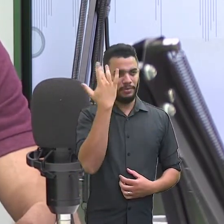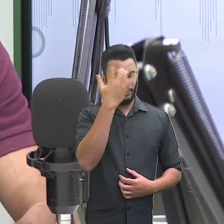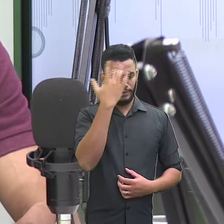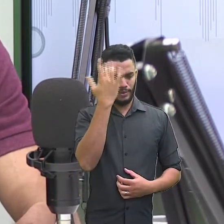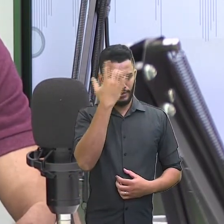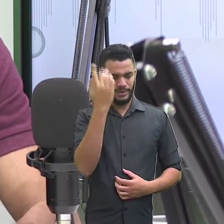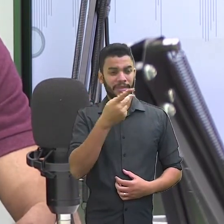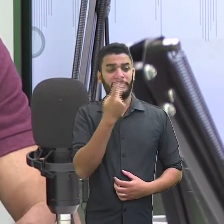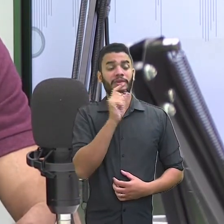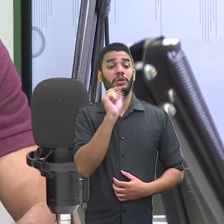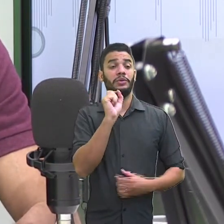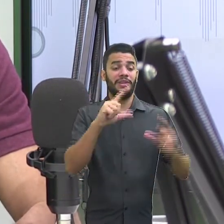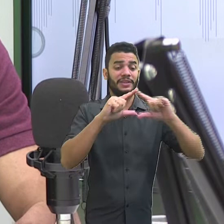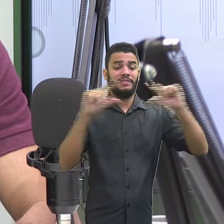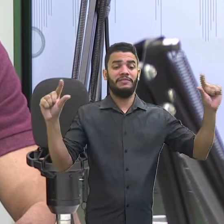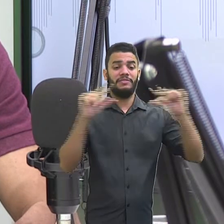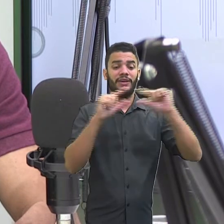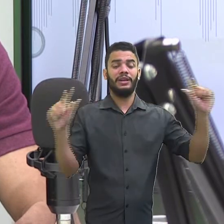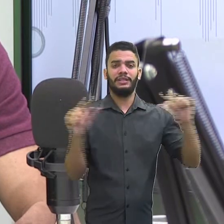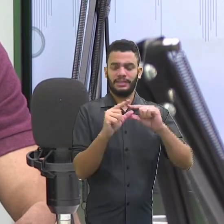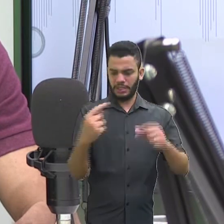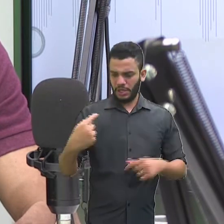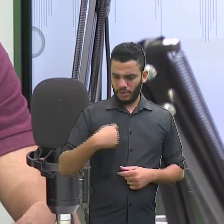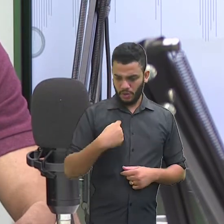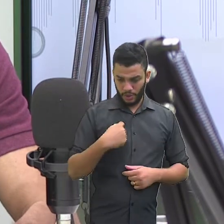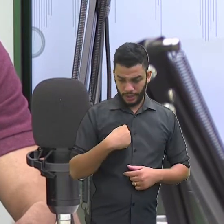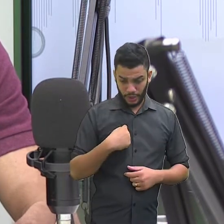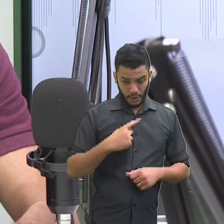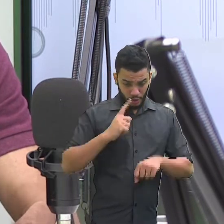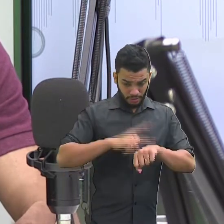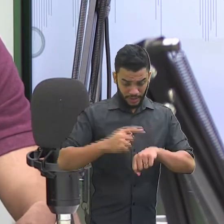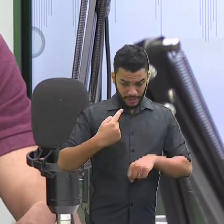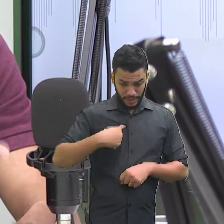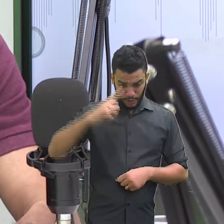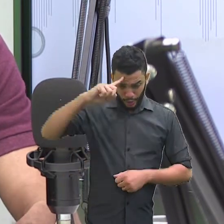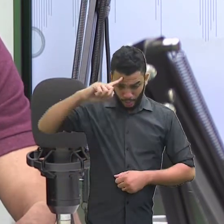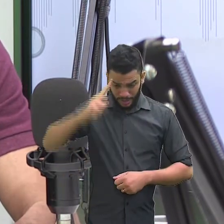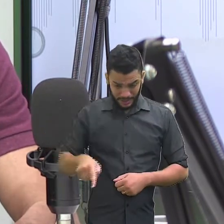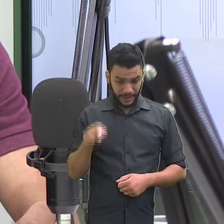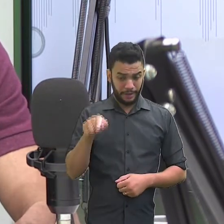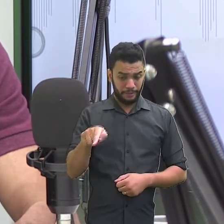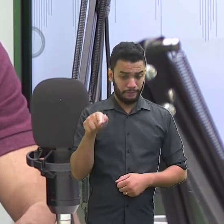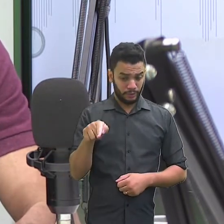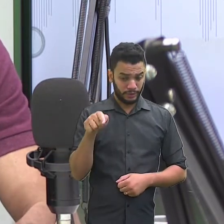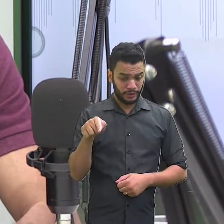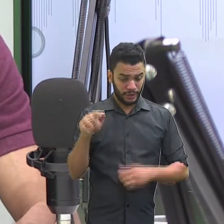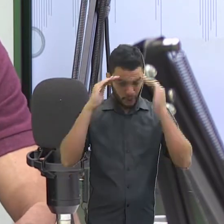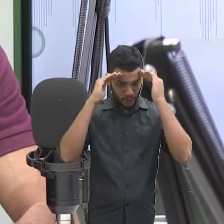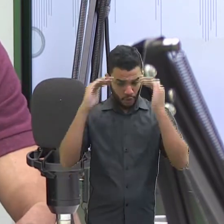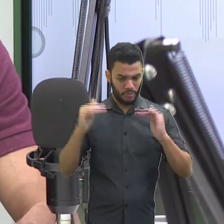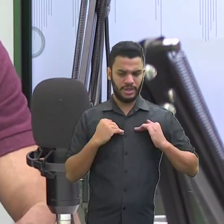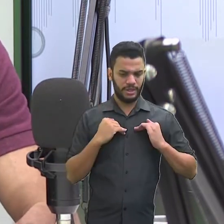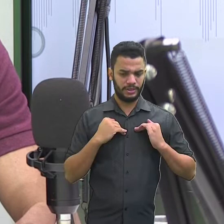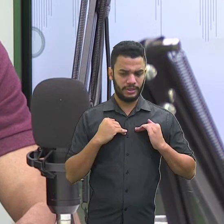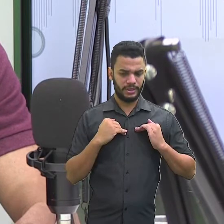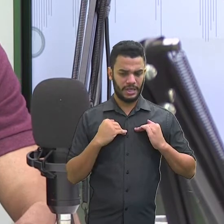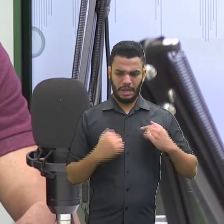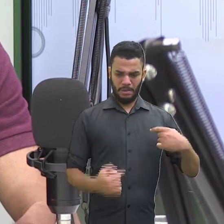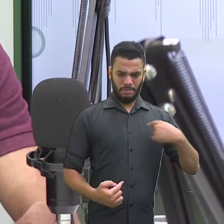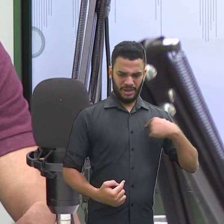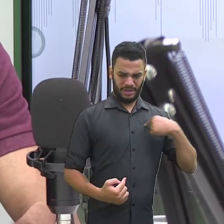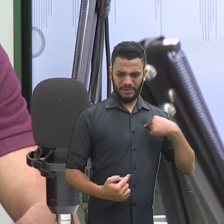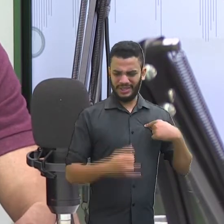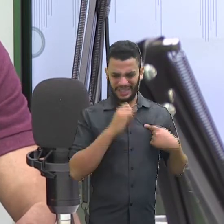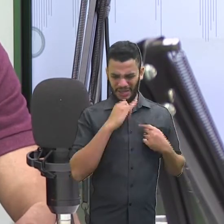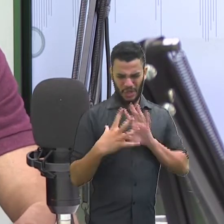dos filhos. Eu preciso me oferecer como exemplo. Não adianta eu dizer a uma filha minha, não minta se eu minto. Não adianta